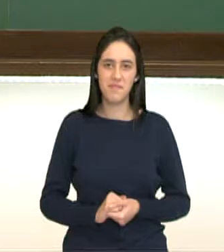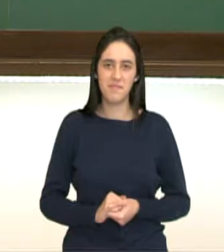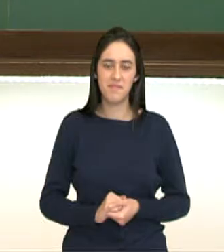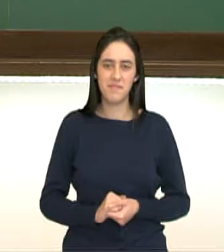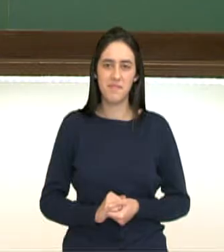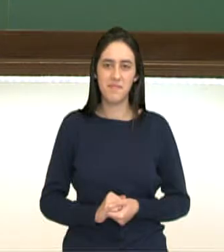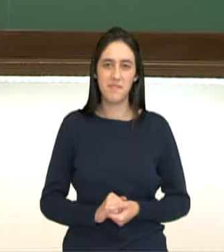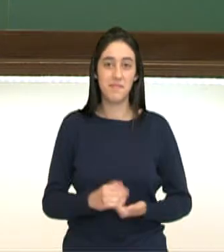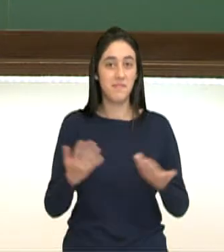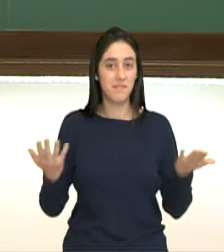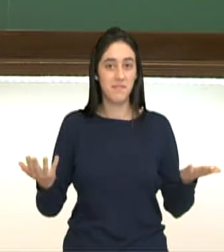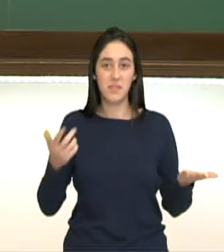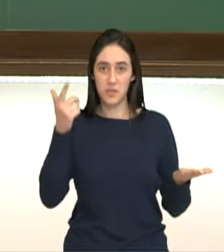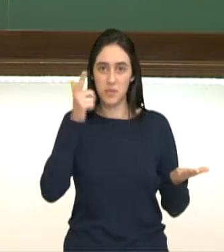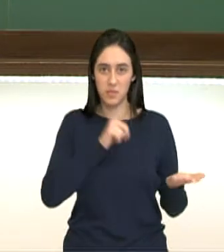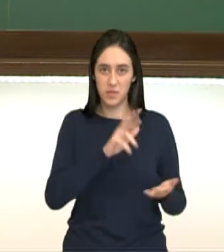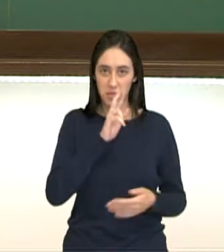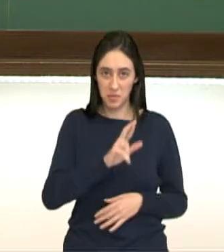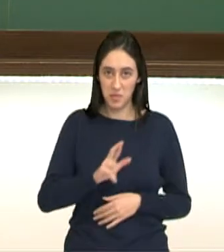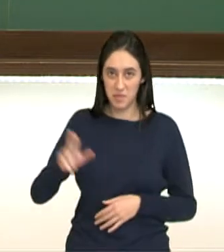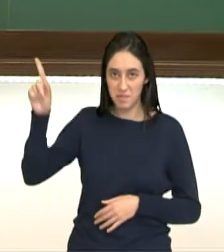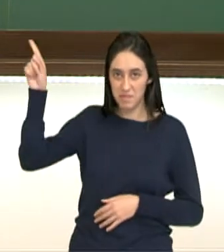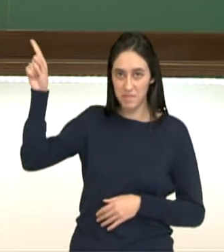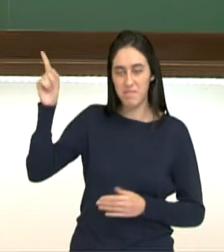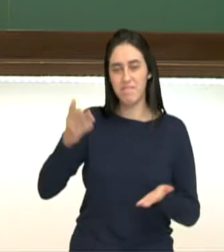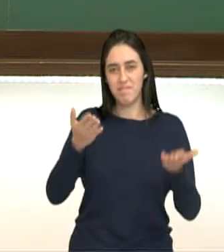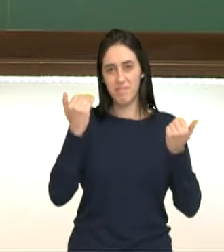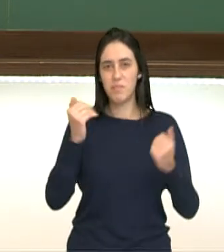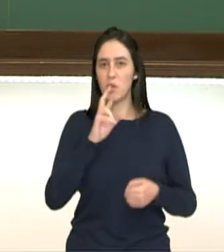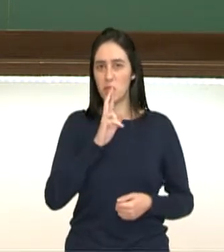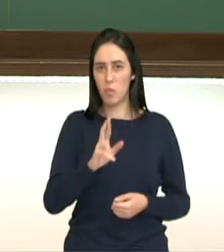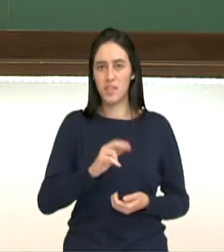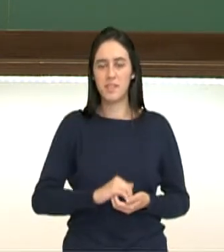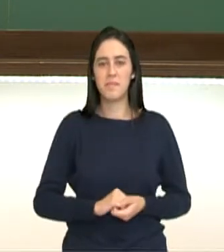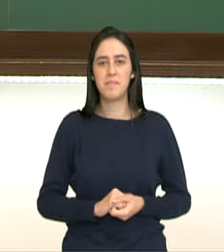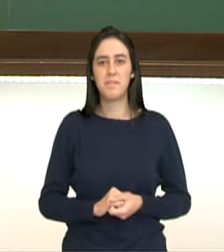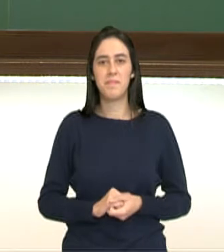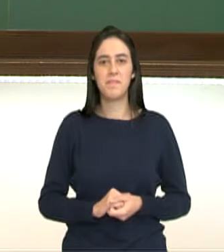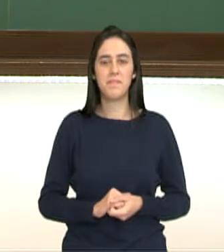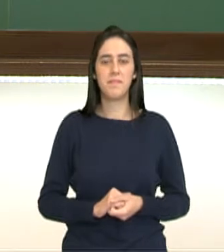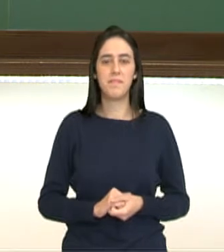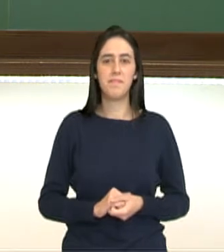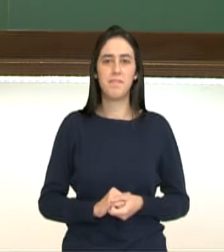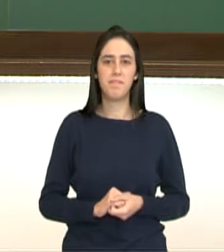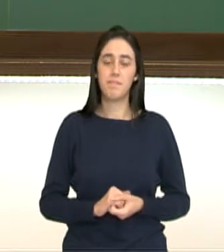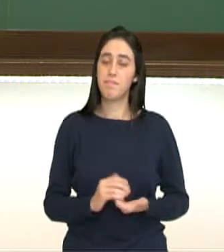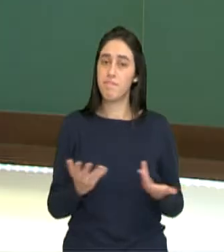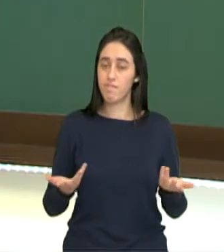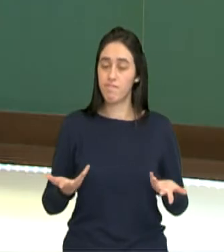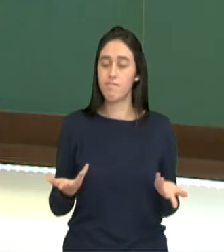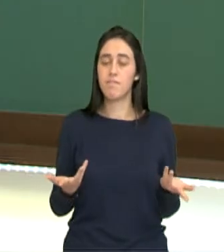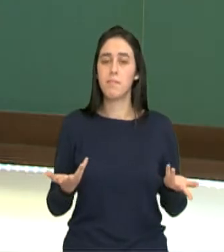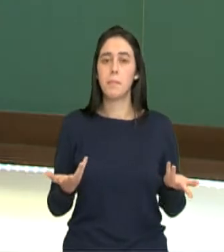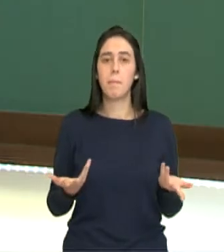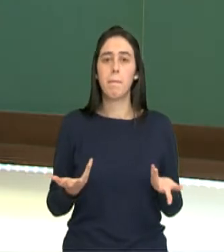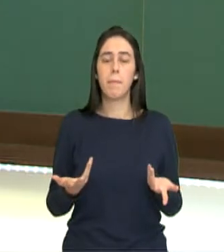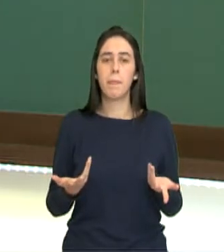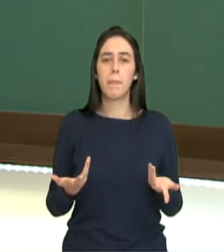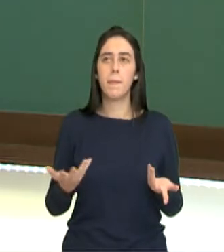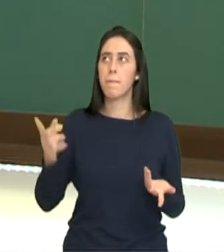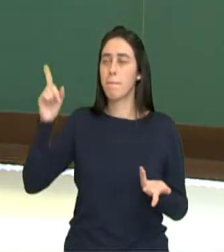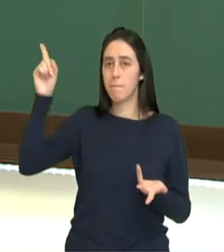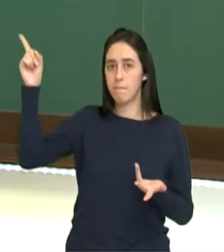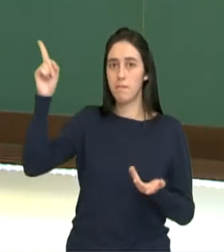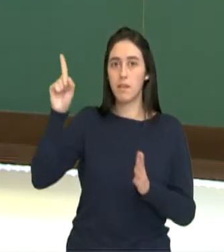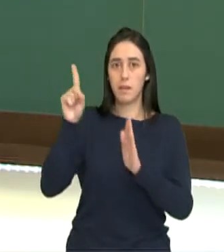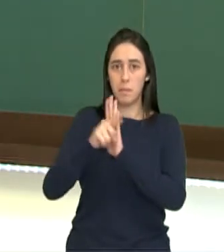E aí, pessoal, resolveram as questões? Vamos às respostas, então? Olha só, pessoal. Então, para a questão se